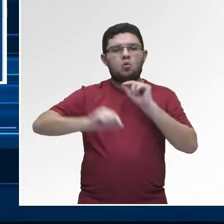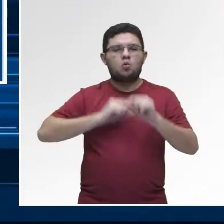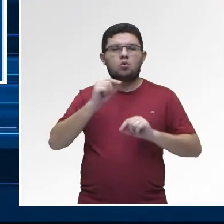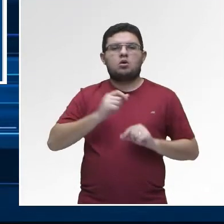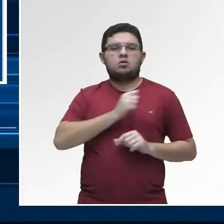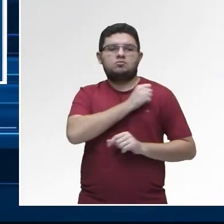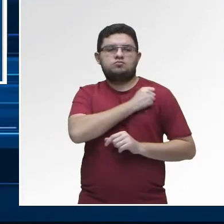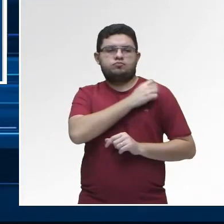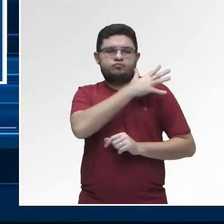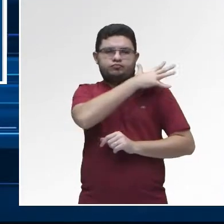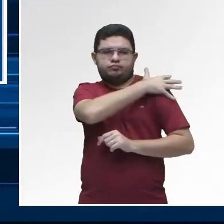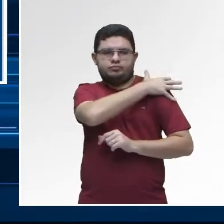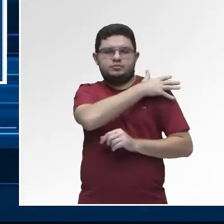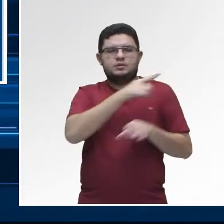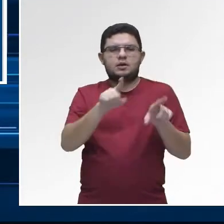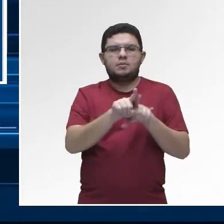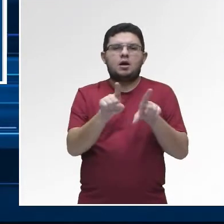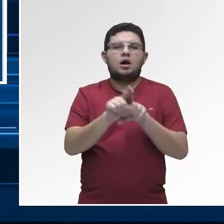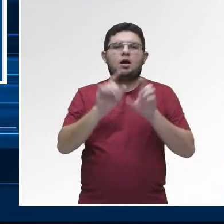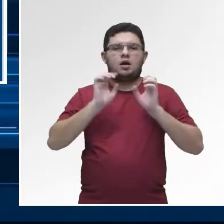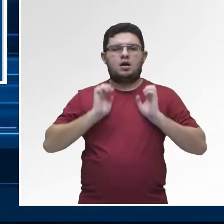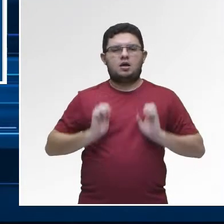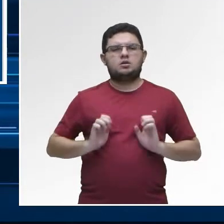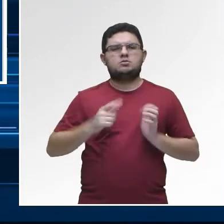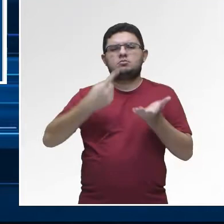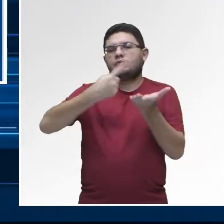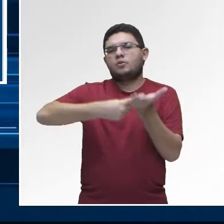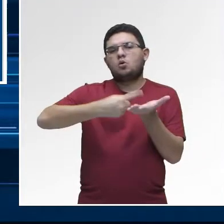de ética que misturava honra,